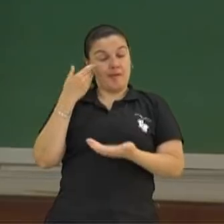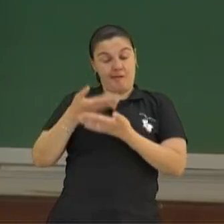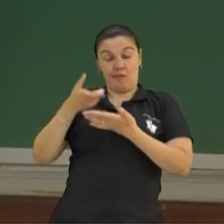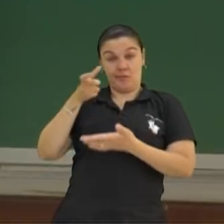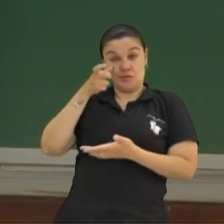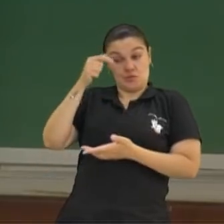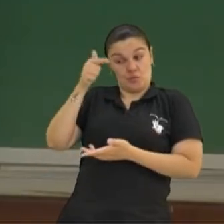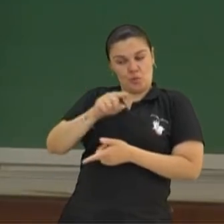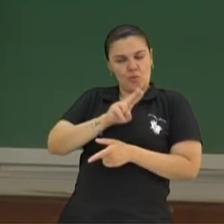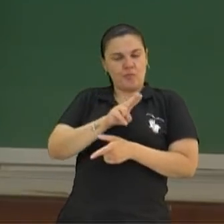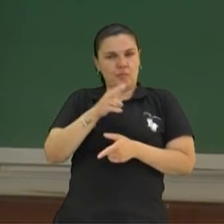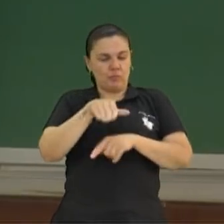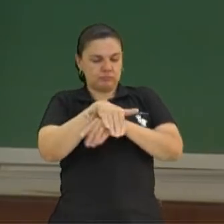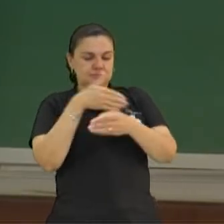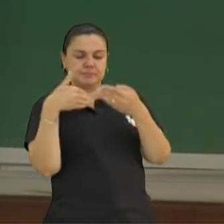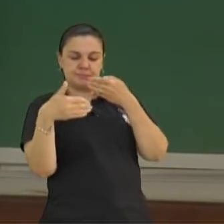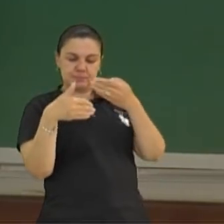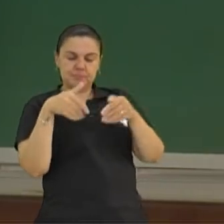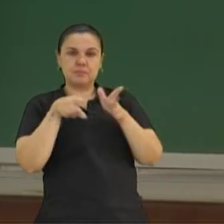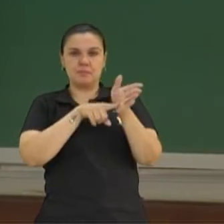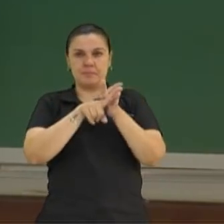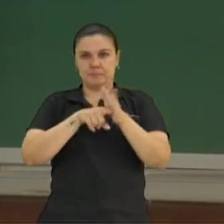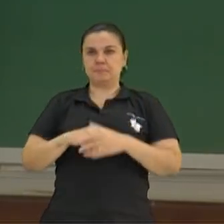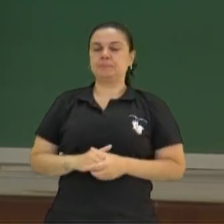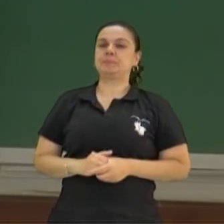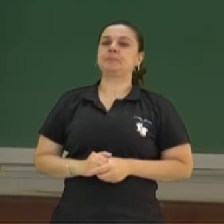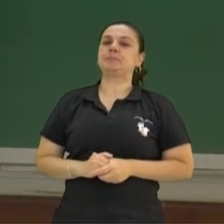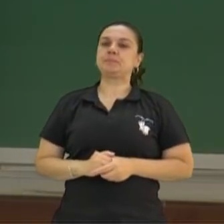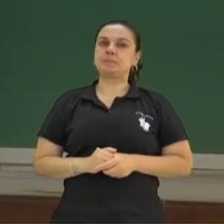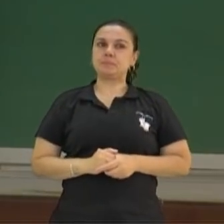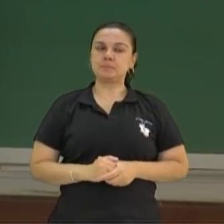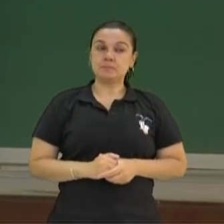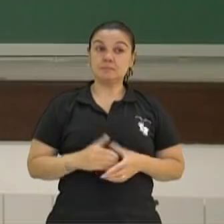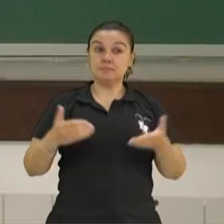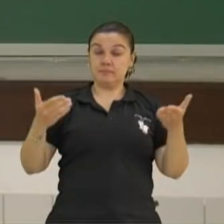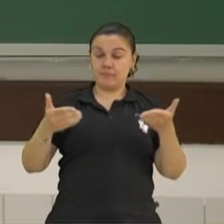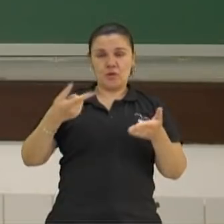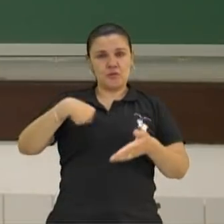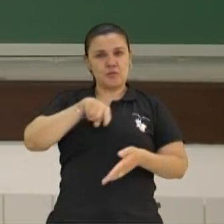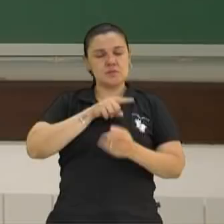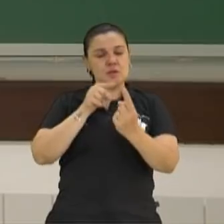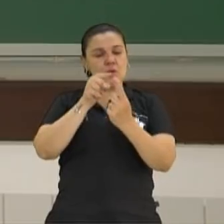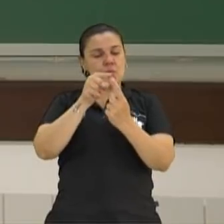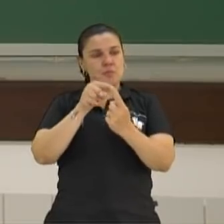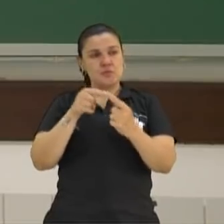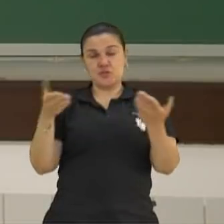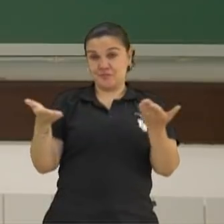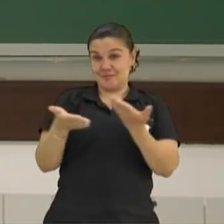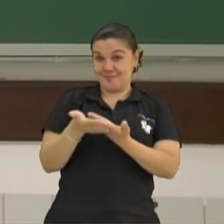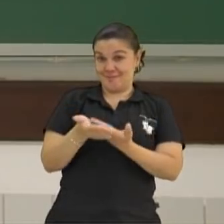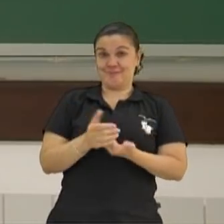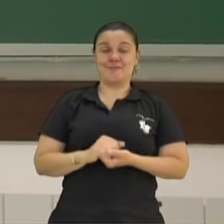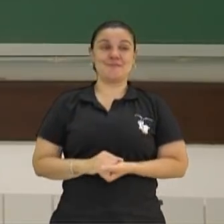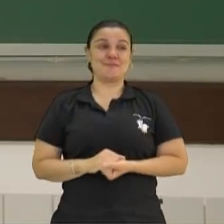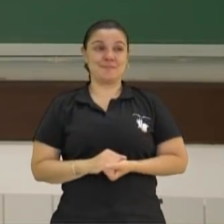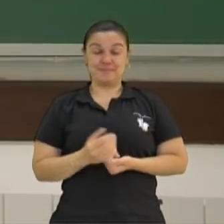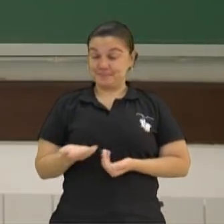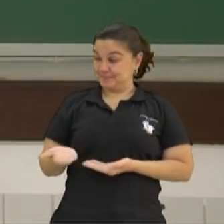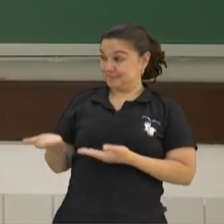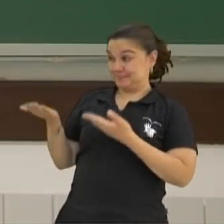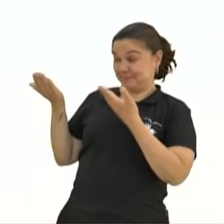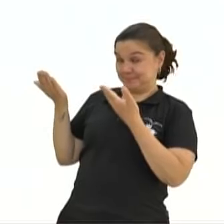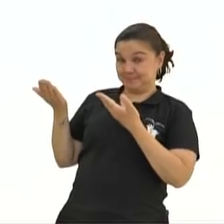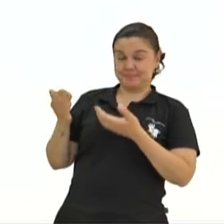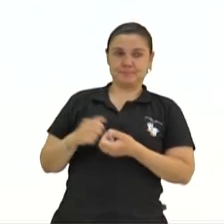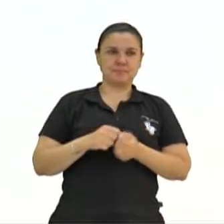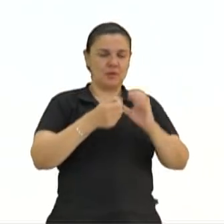aula ou sanar essas dúvidas por meio de pesquisas. Agora nós vamos conhecer os objetivos propostos na nossa aula de hoje. Olha aqui, ó. Nós